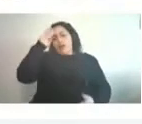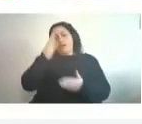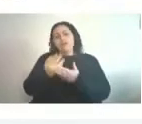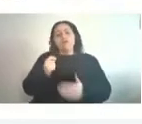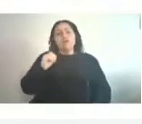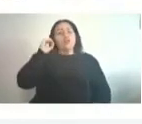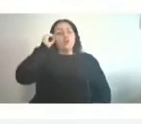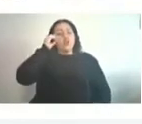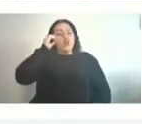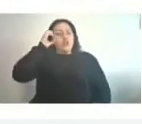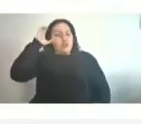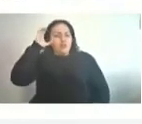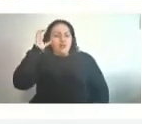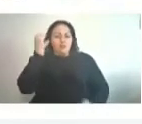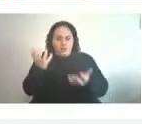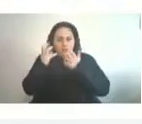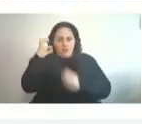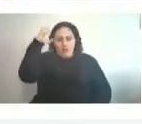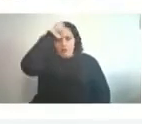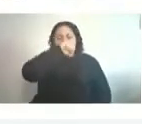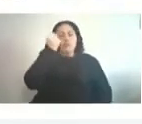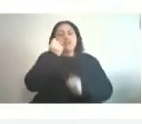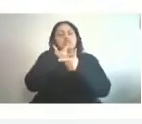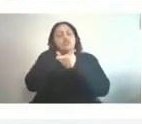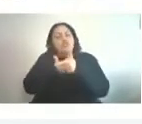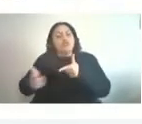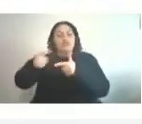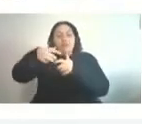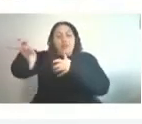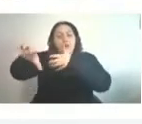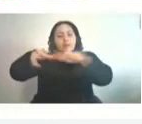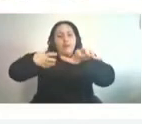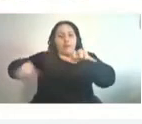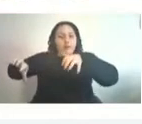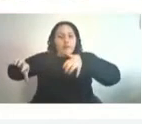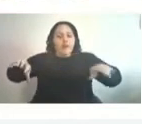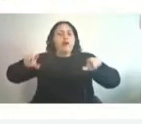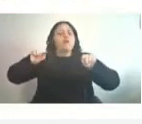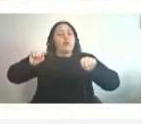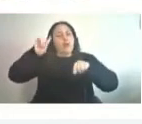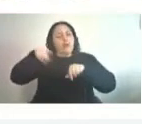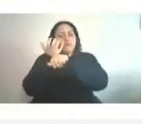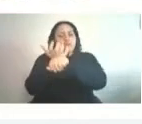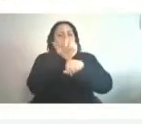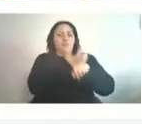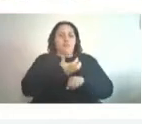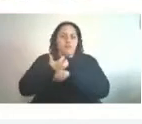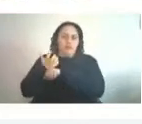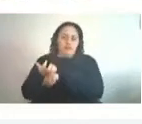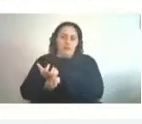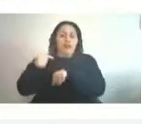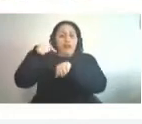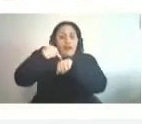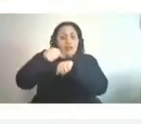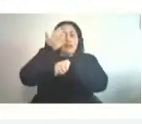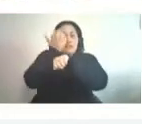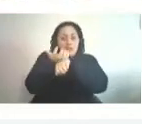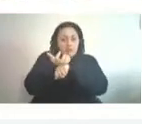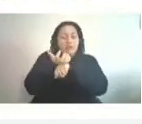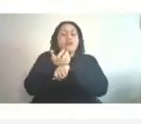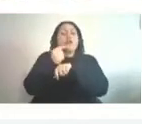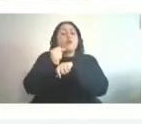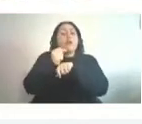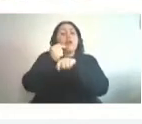partes, né? Essas partes são as nossas disciplinas. Essas disciplinas, por sua vez, elas são divididas em